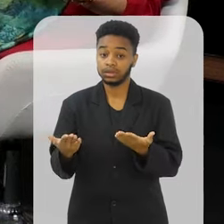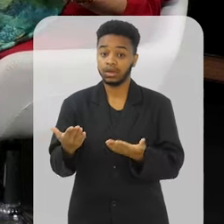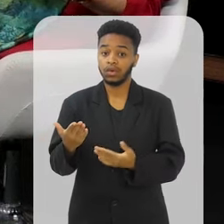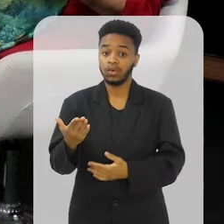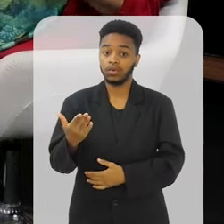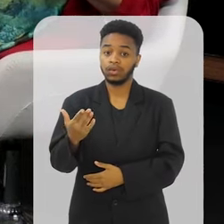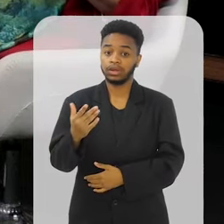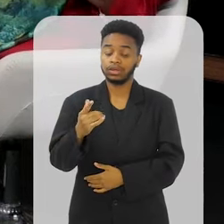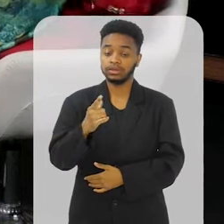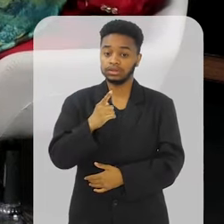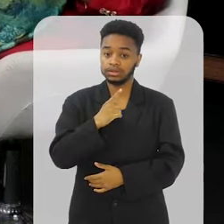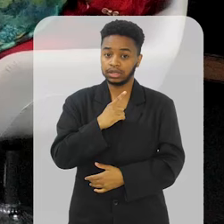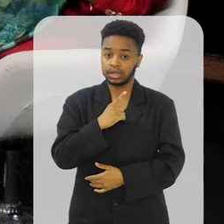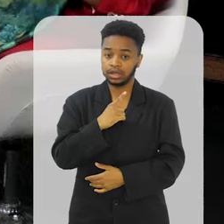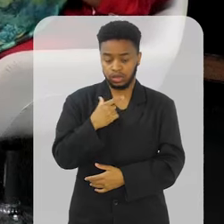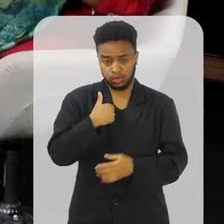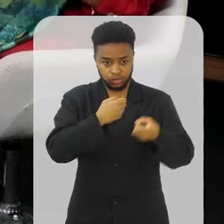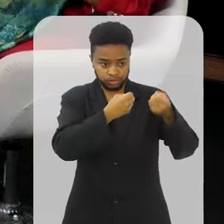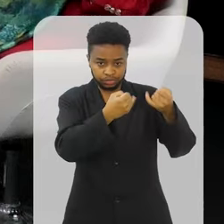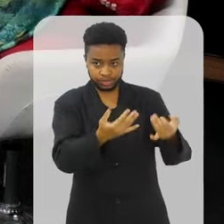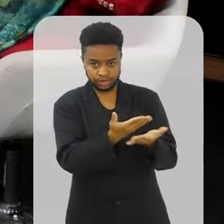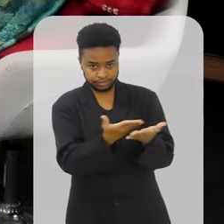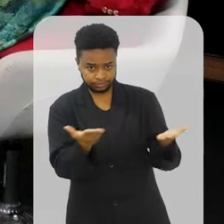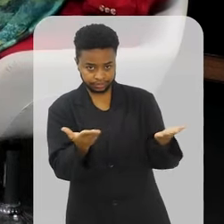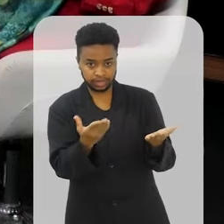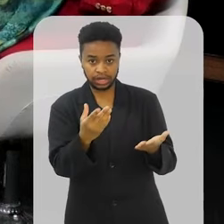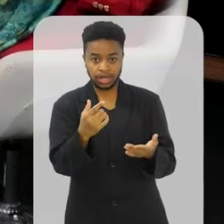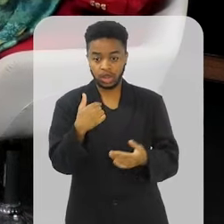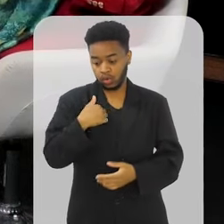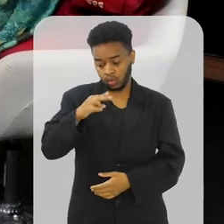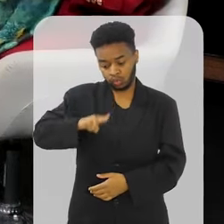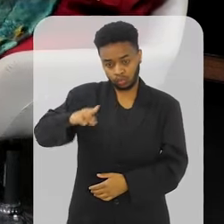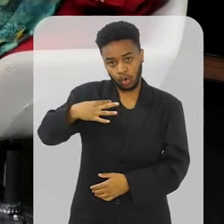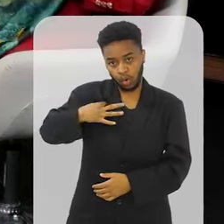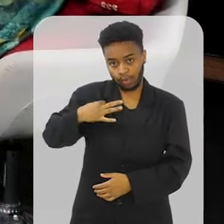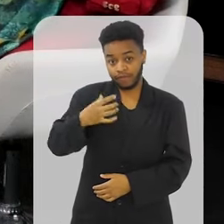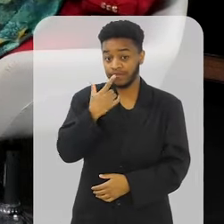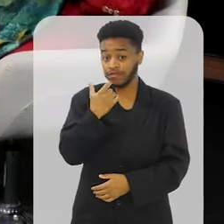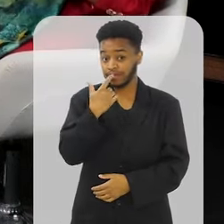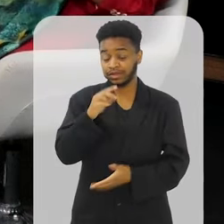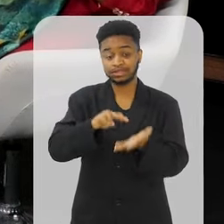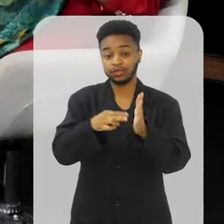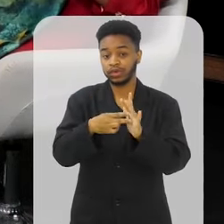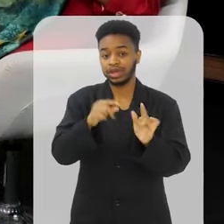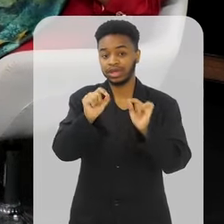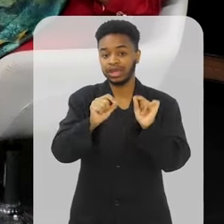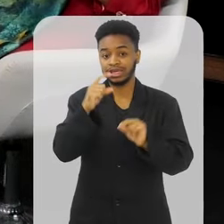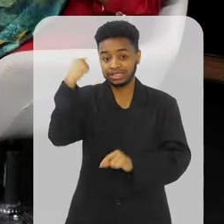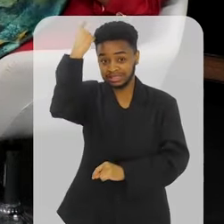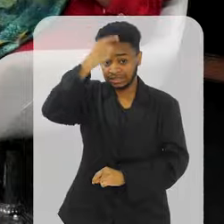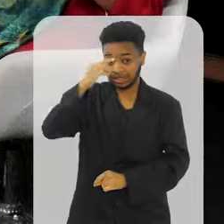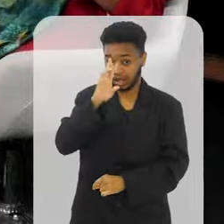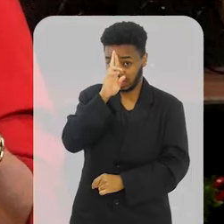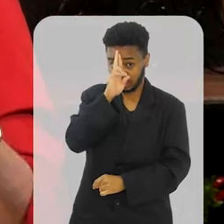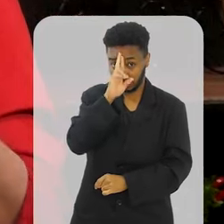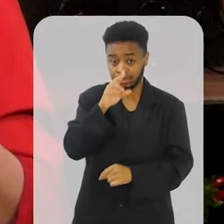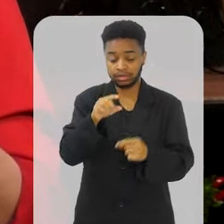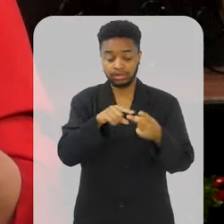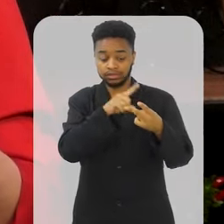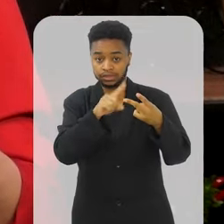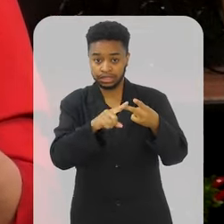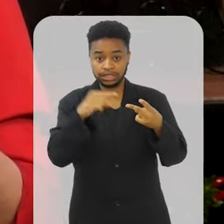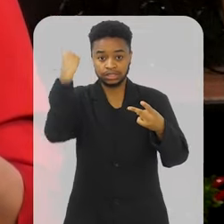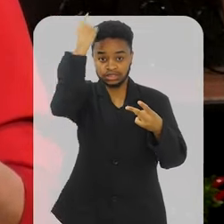nós temos vou explicar a vocês né Esse vermelho aqui Santa Rita de cásia